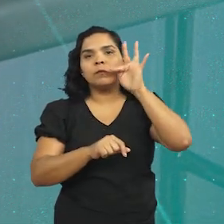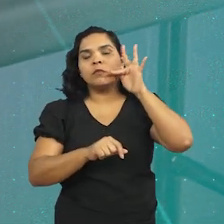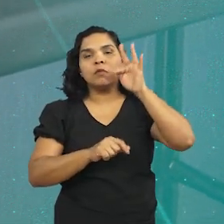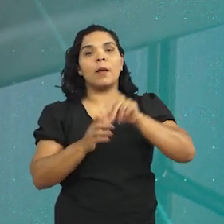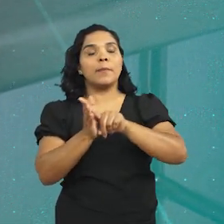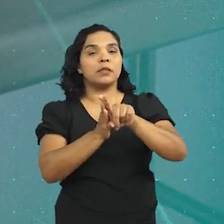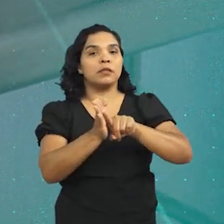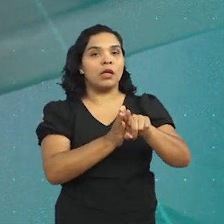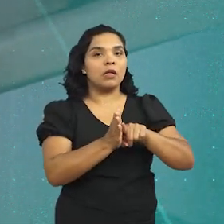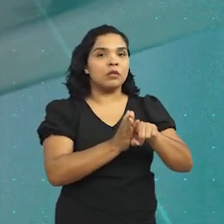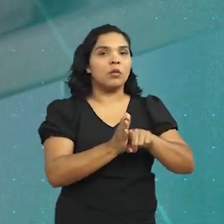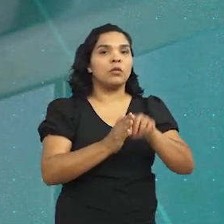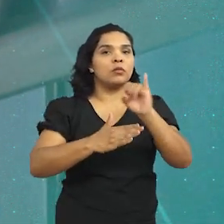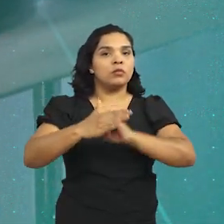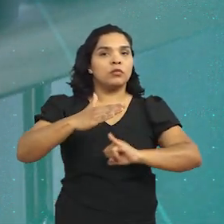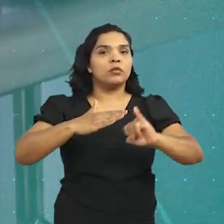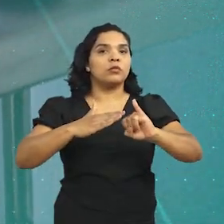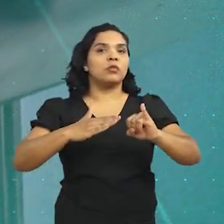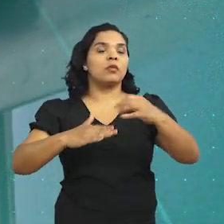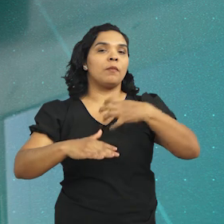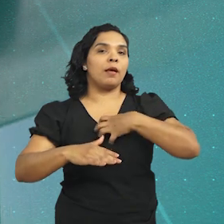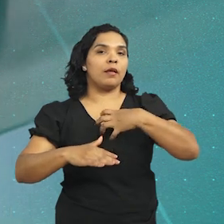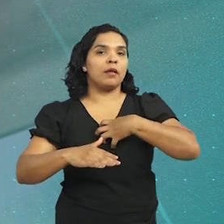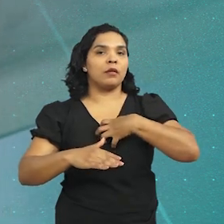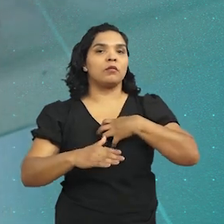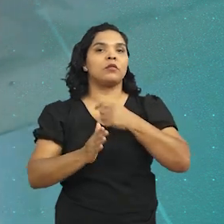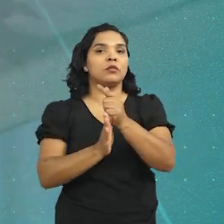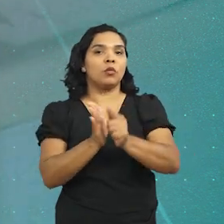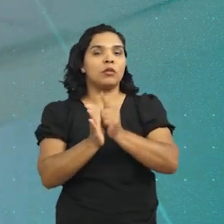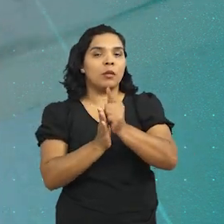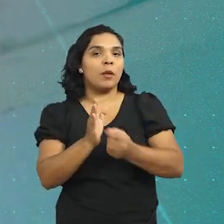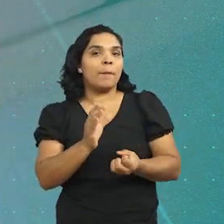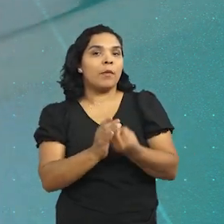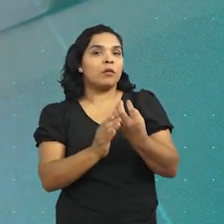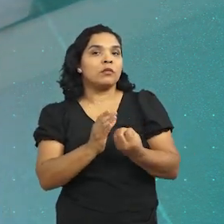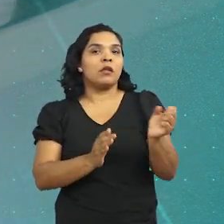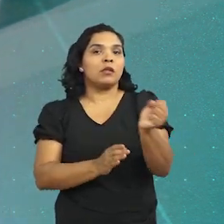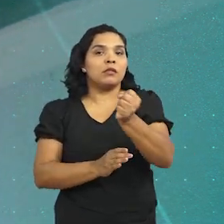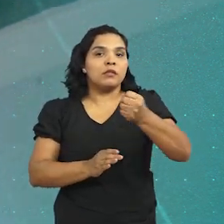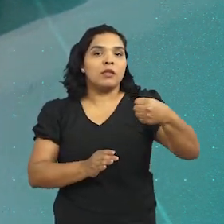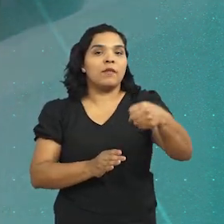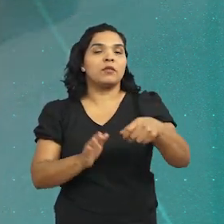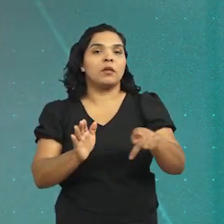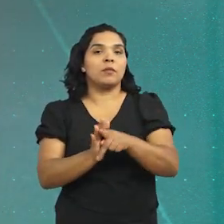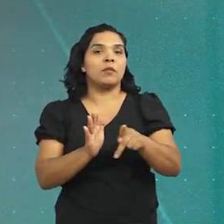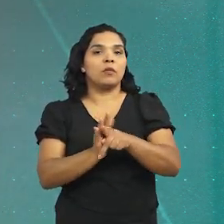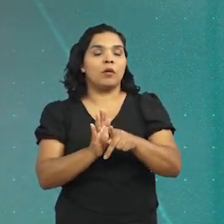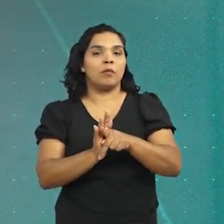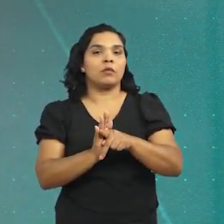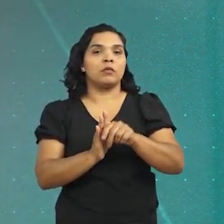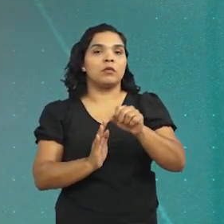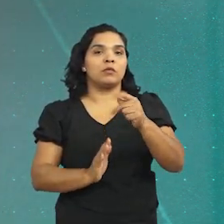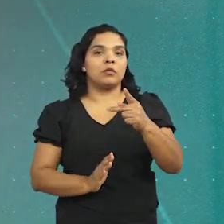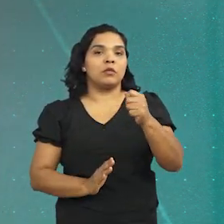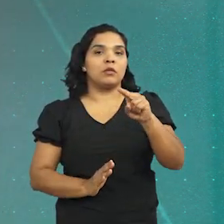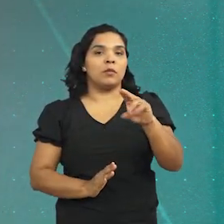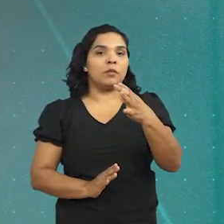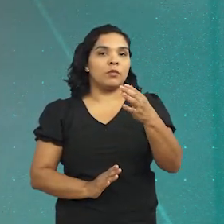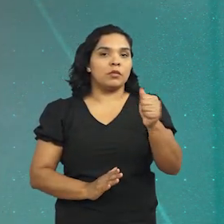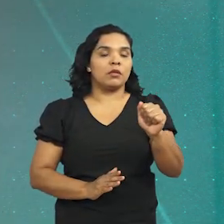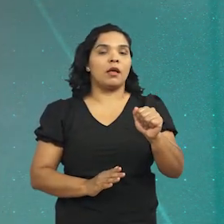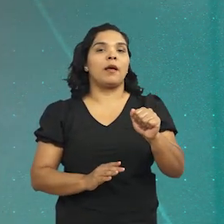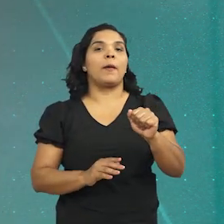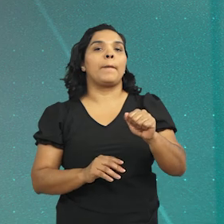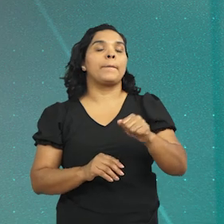beers, pesquisadores do Instituto Baiano de Guanambi estão produzindo uma cerveja artesanal à base de puçá preto, mais